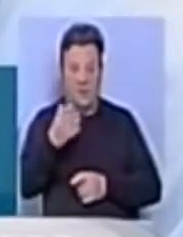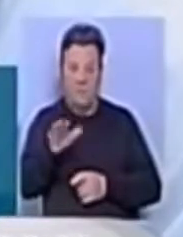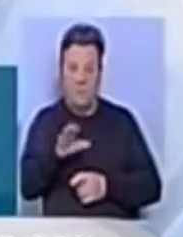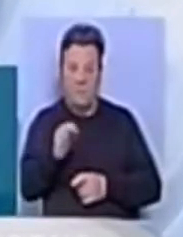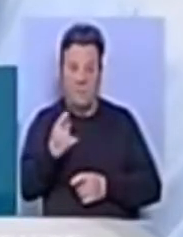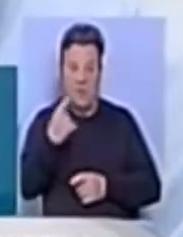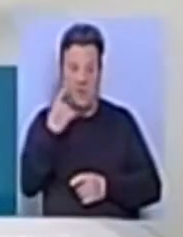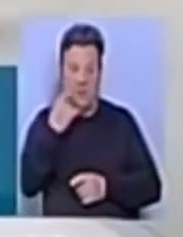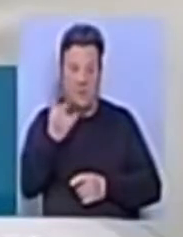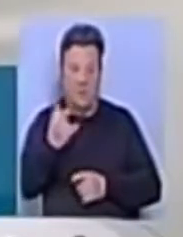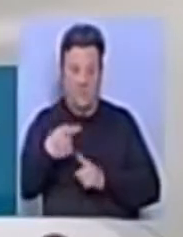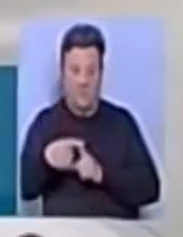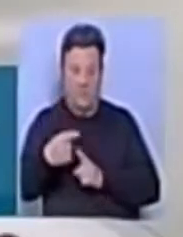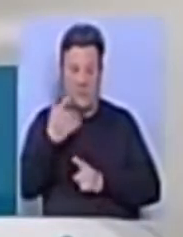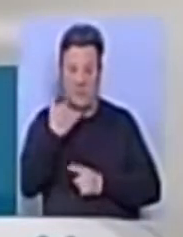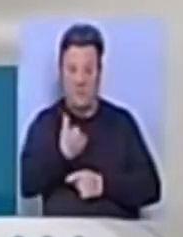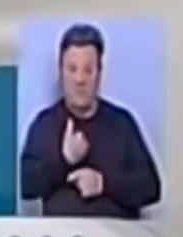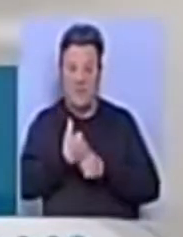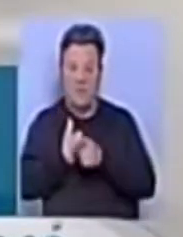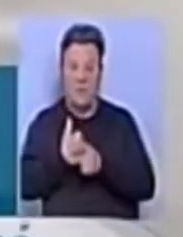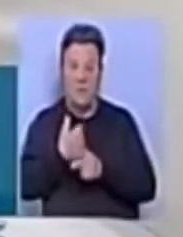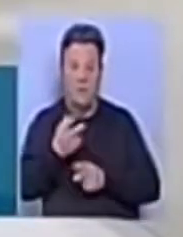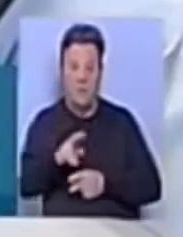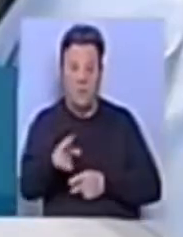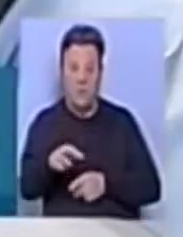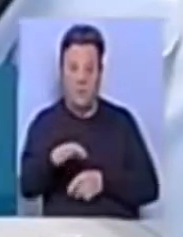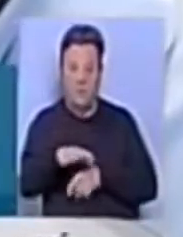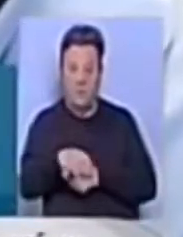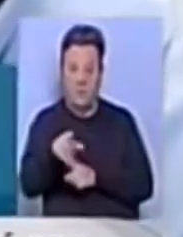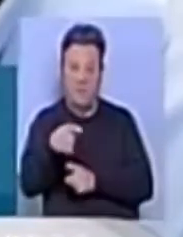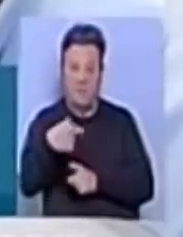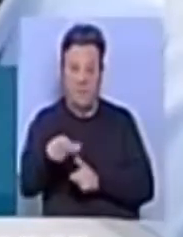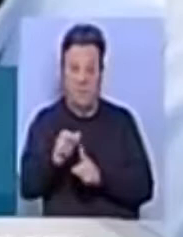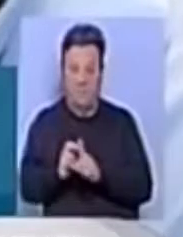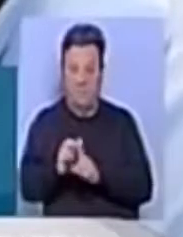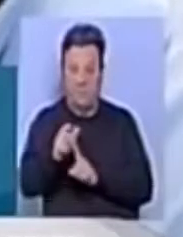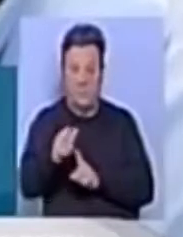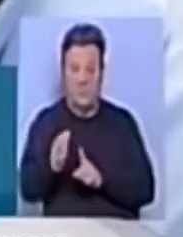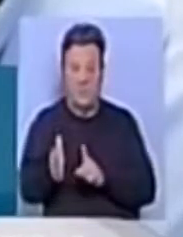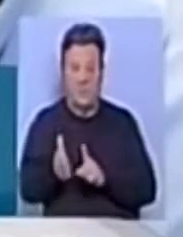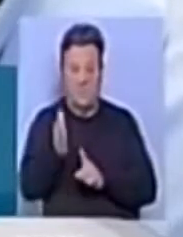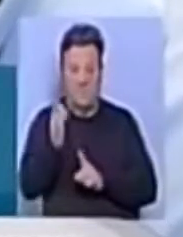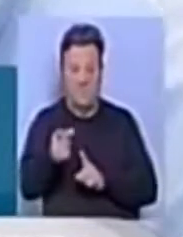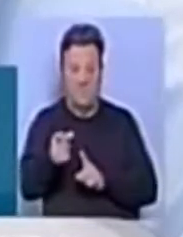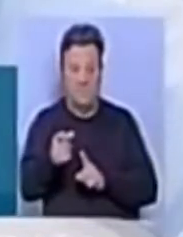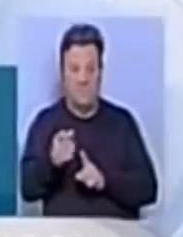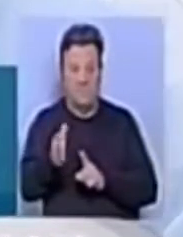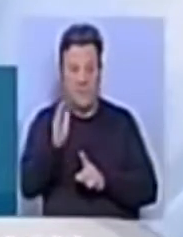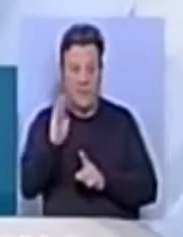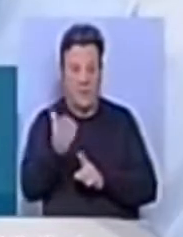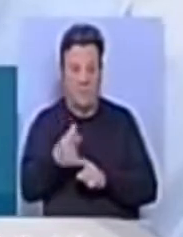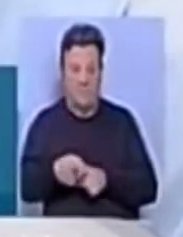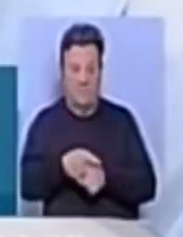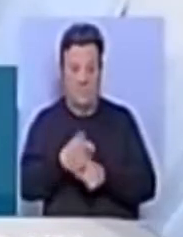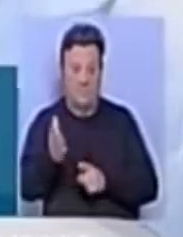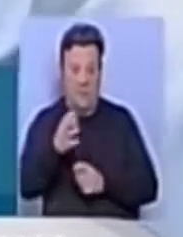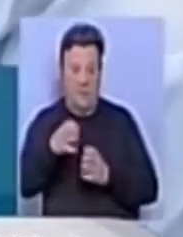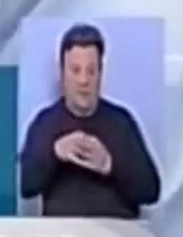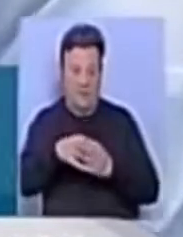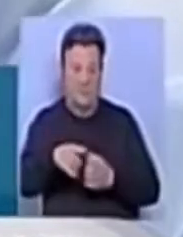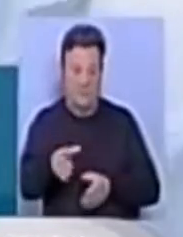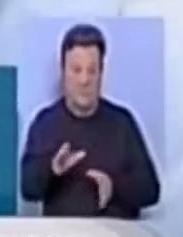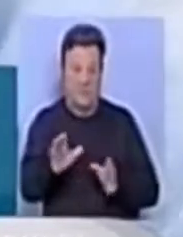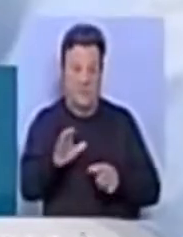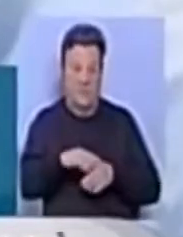quais a que os pacientes que irão ter uma produção é mais rápida mais é possível e